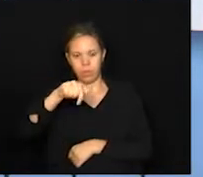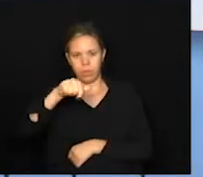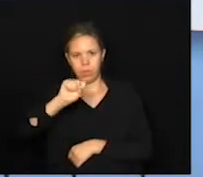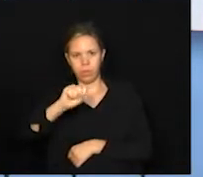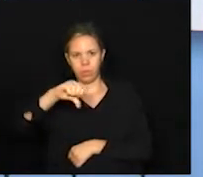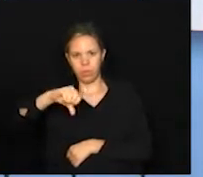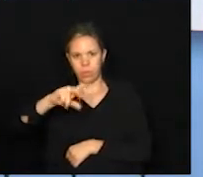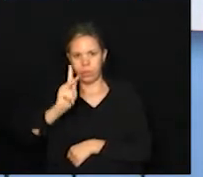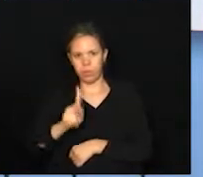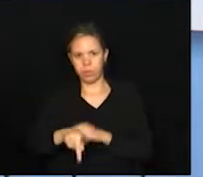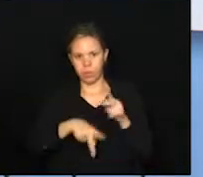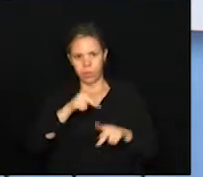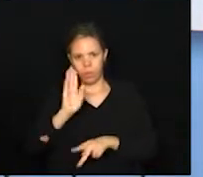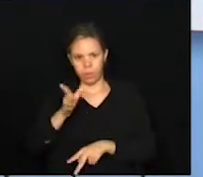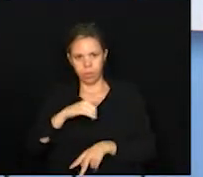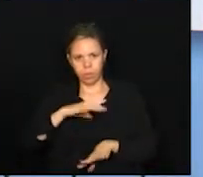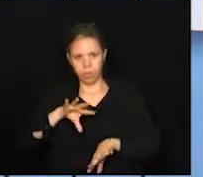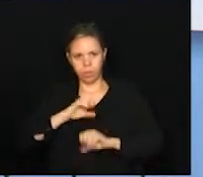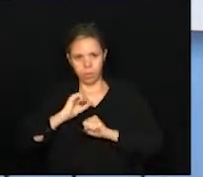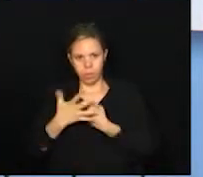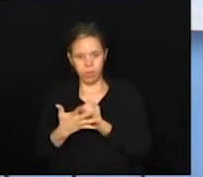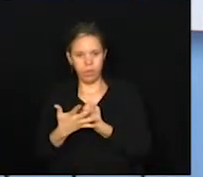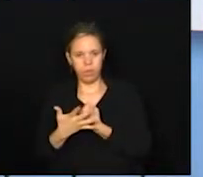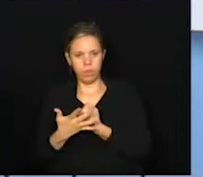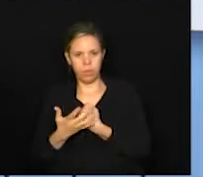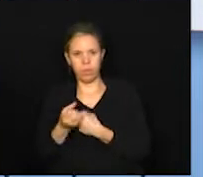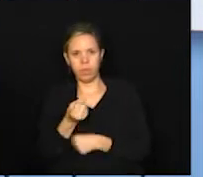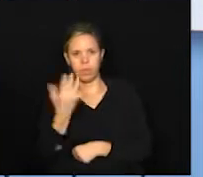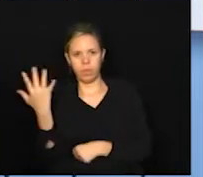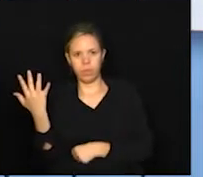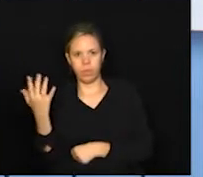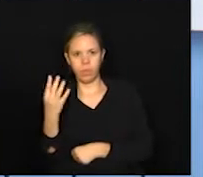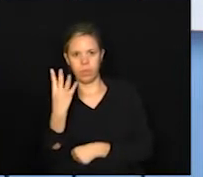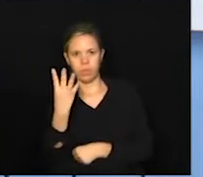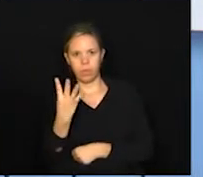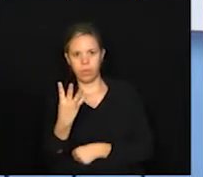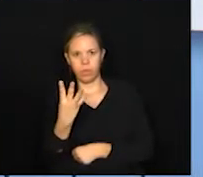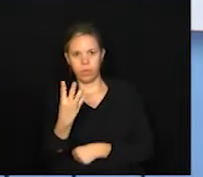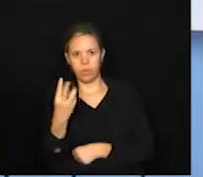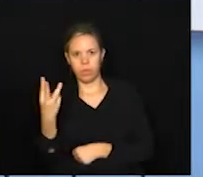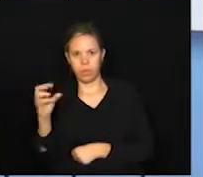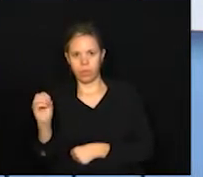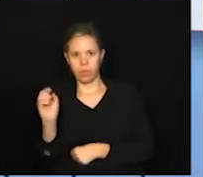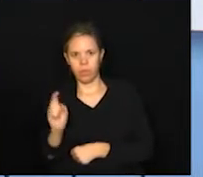15.433.989 pessoas já tiveram a doença, dos quais